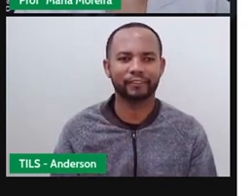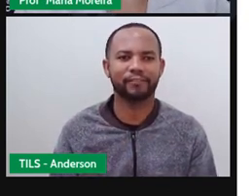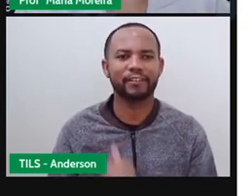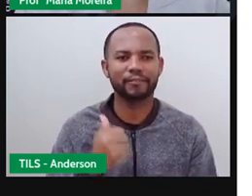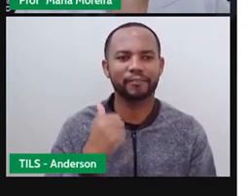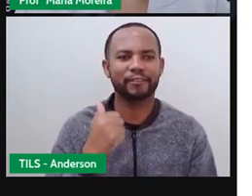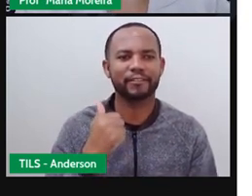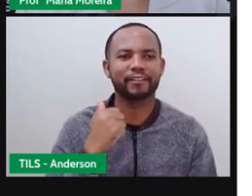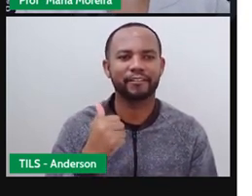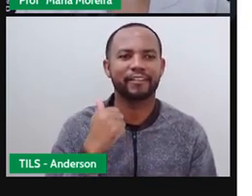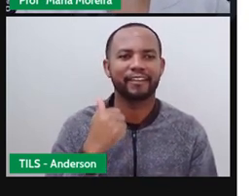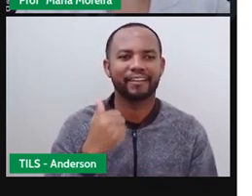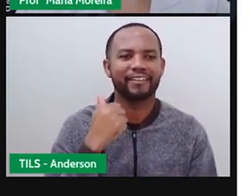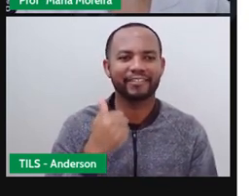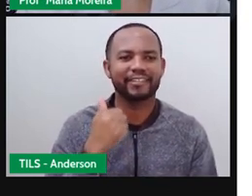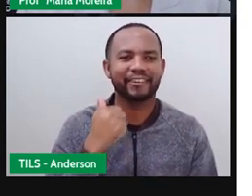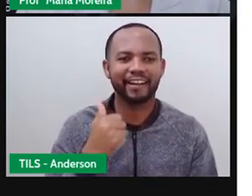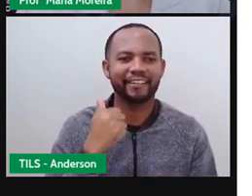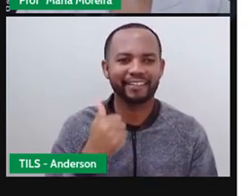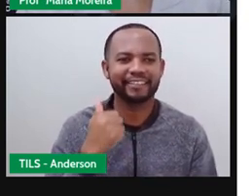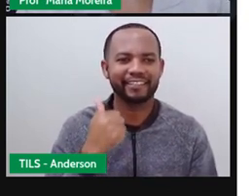vai reclamar hoje, não, né? Que eu dei as respostas.